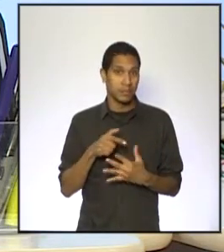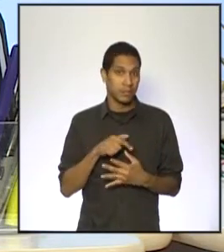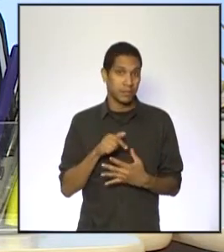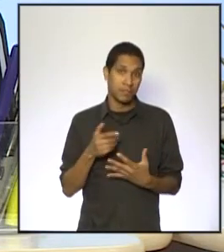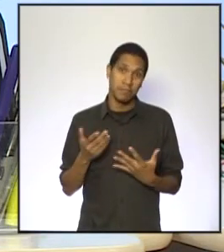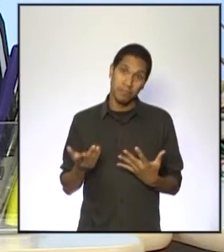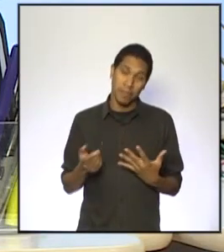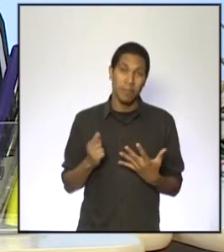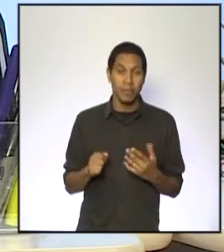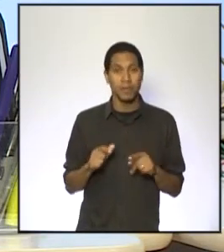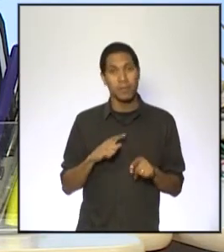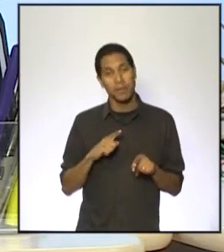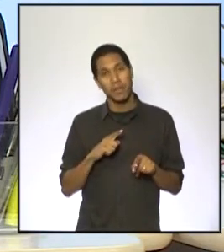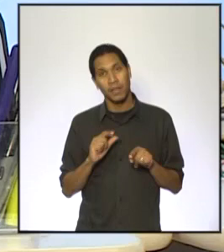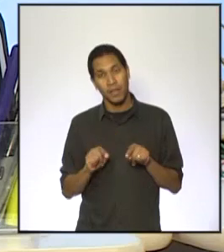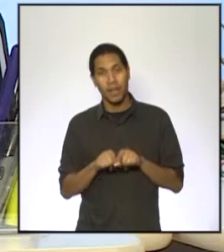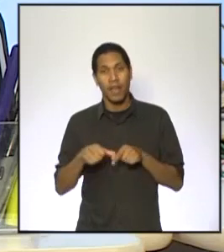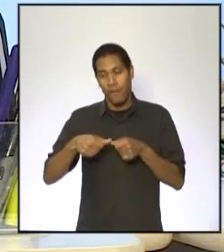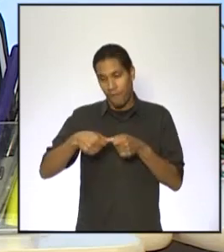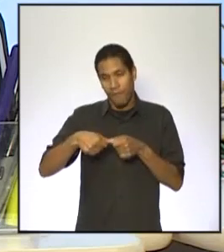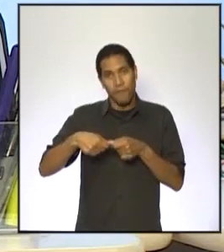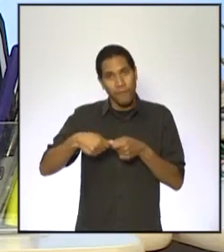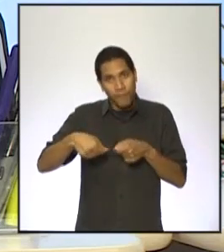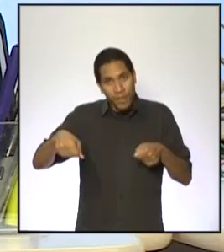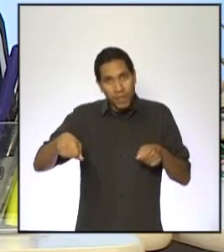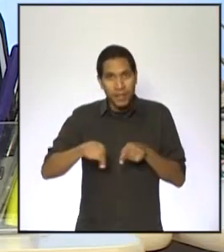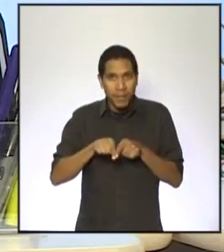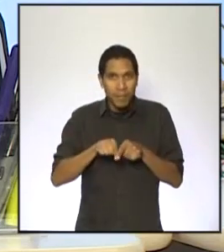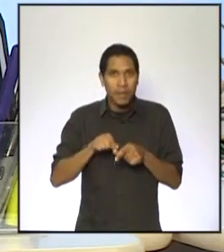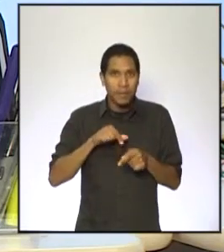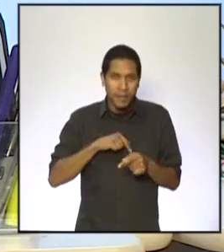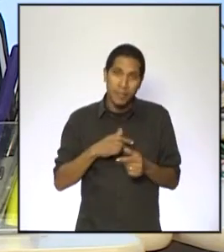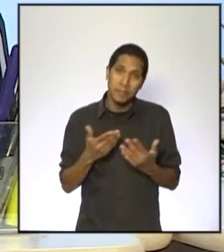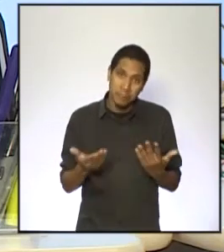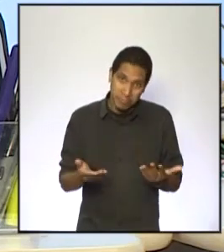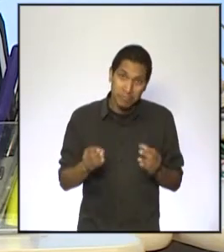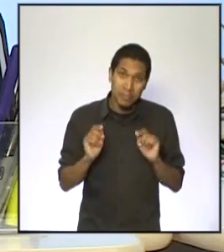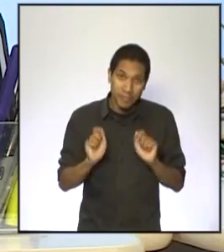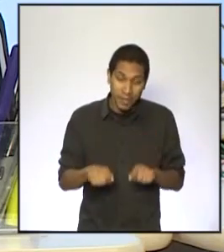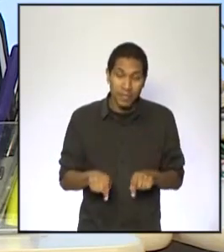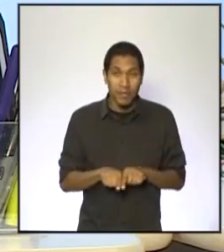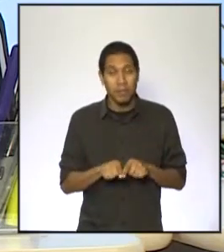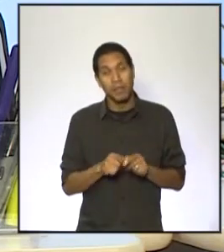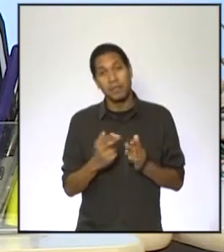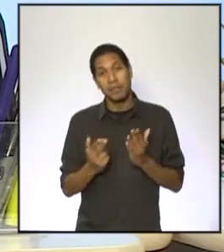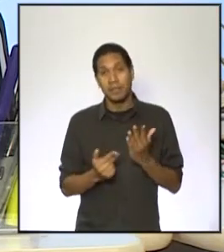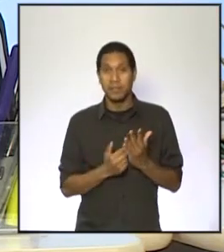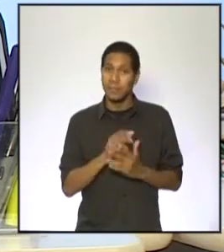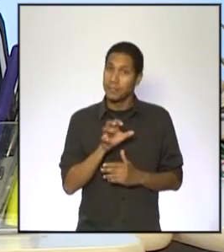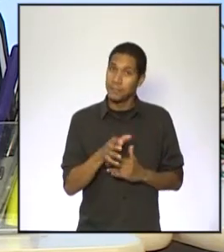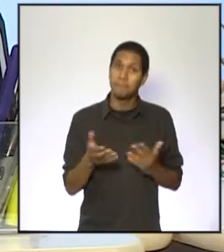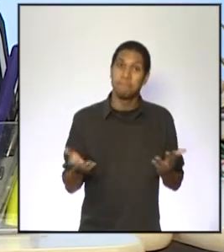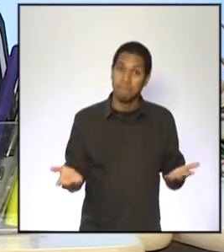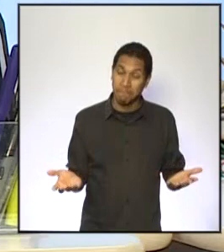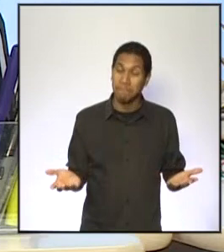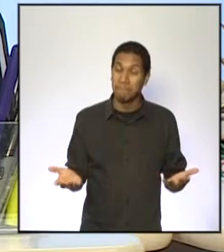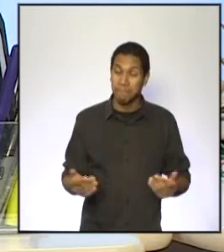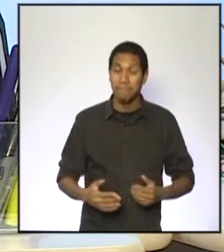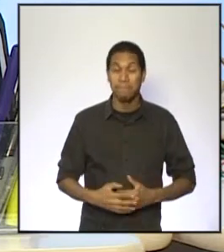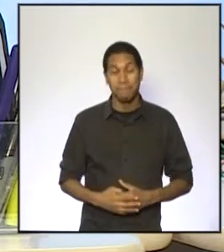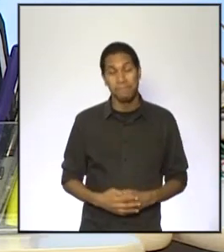parte superior dos dedos, né, para realmente fazer as unhas das mãos.